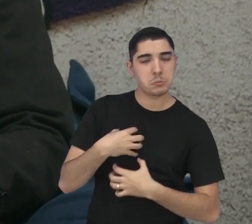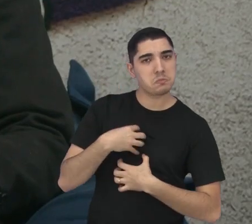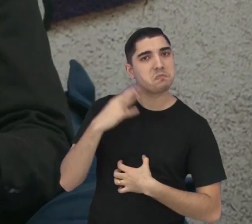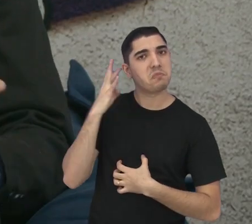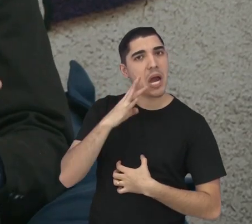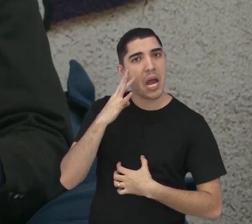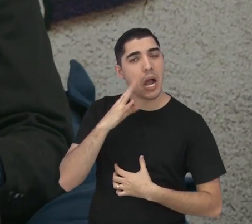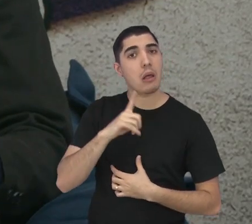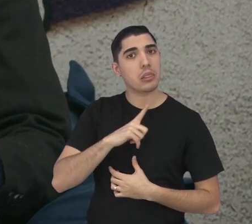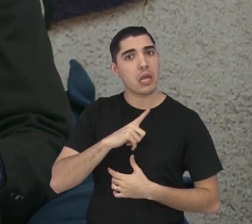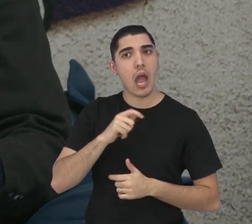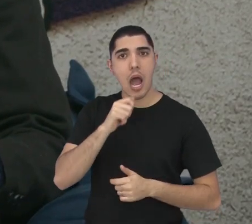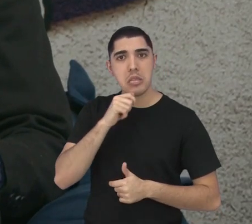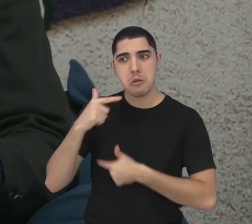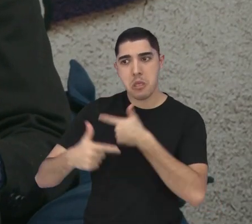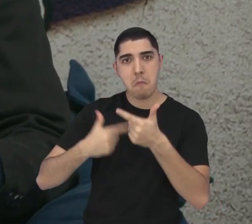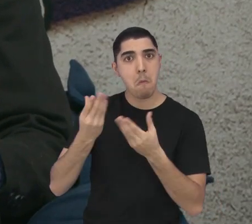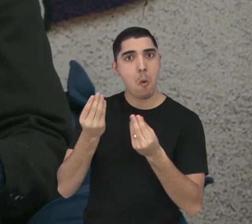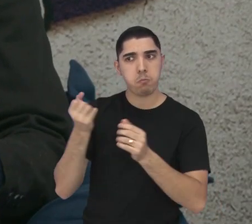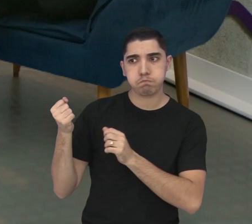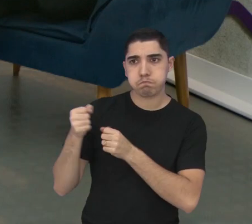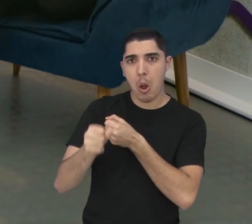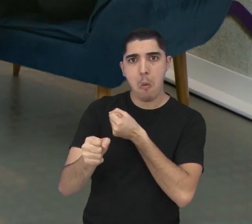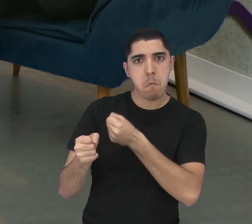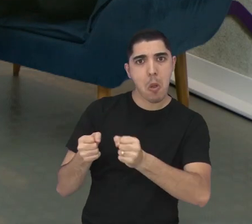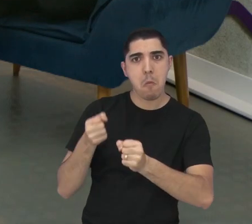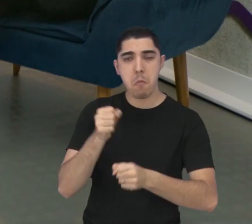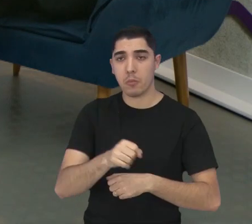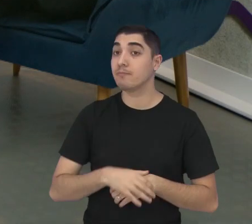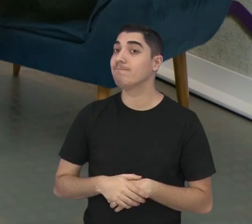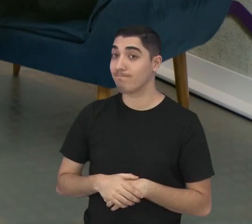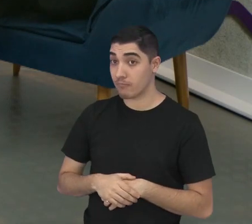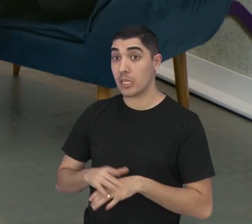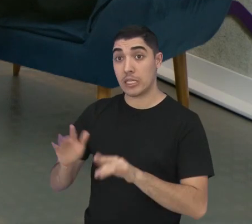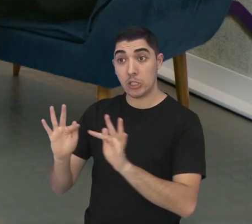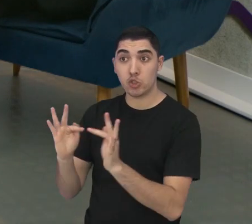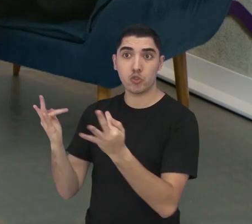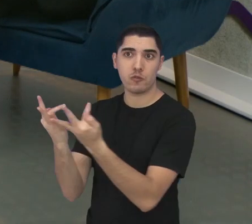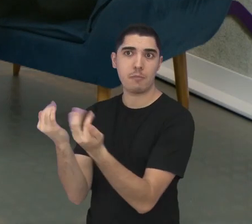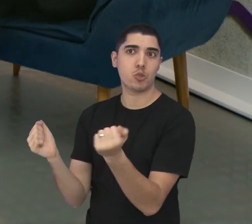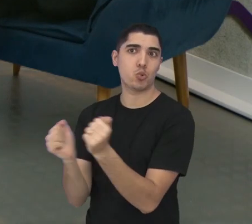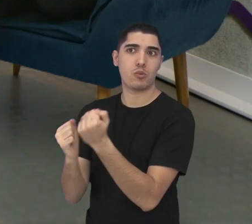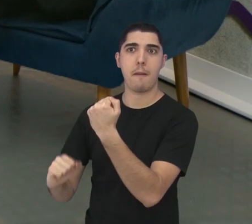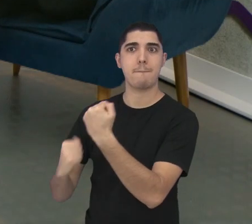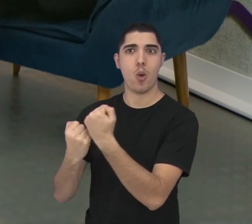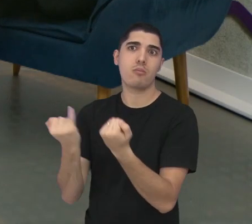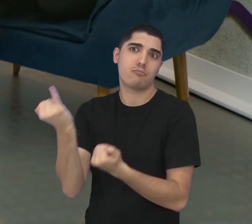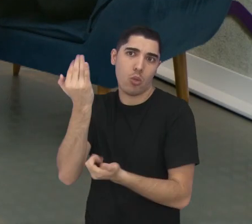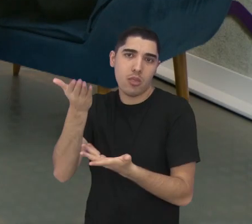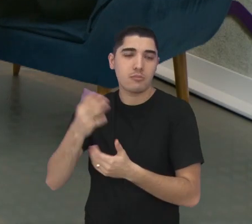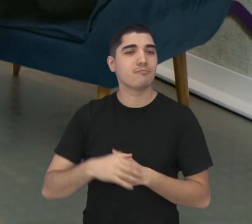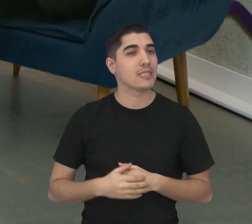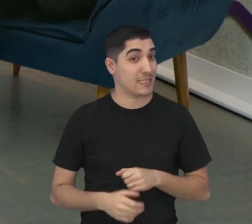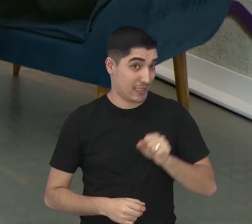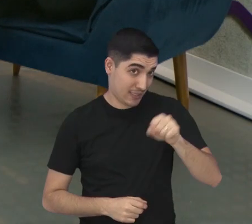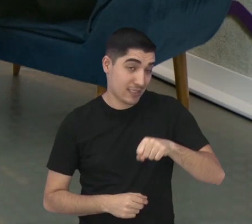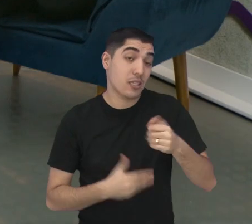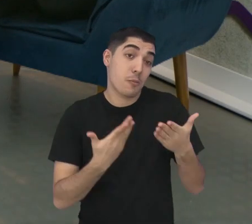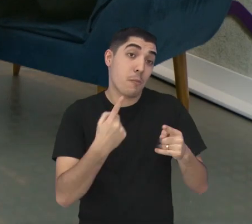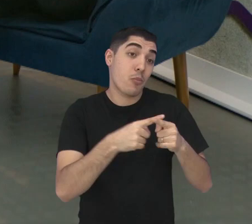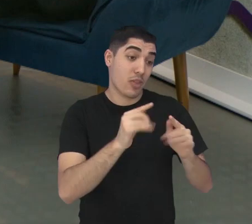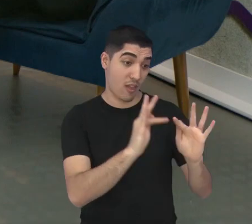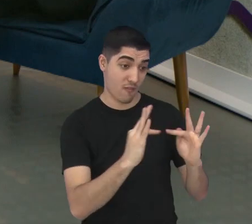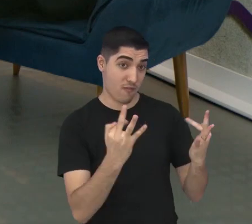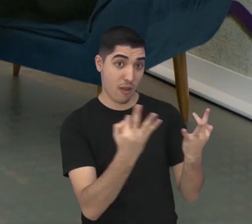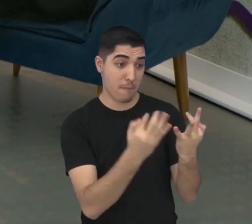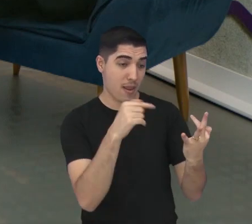e legal a gente ver que realmente está aquecido. E saber que estão envolvendo agora as famílias, isso é importantíssimo, né, Nossa, Samuel? é fundamental, né?